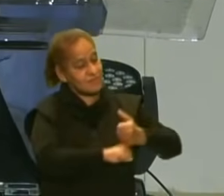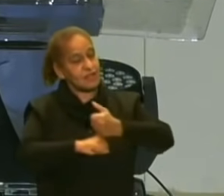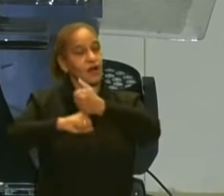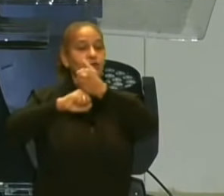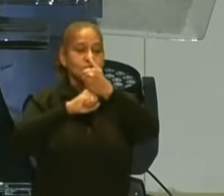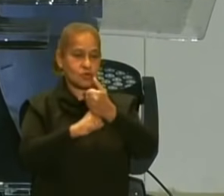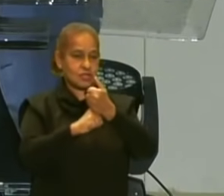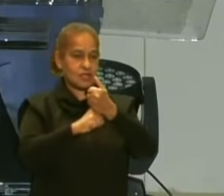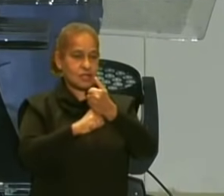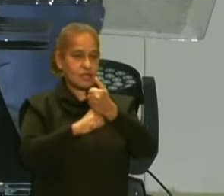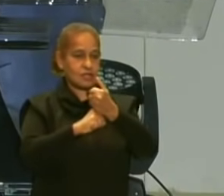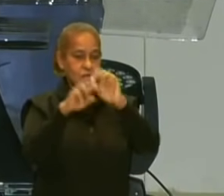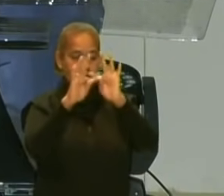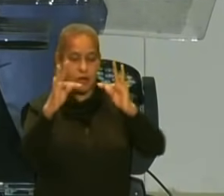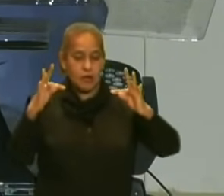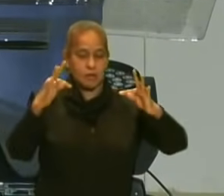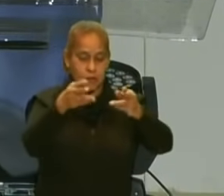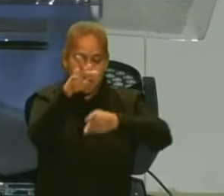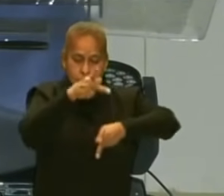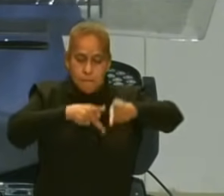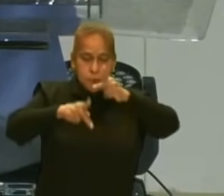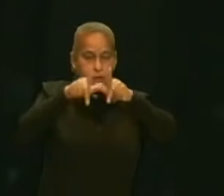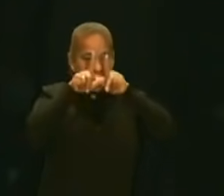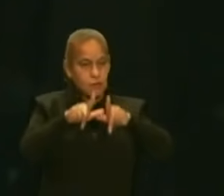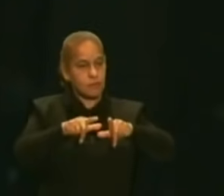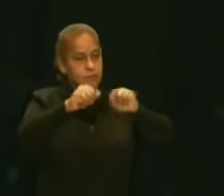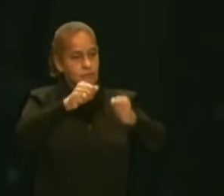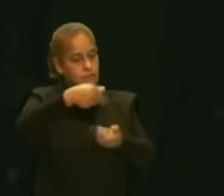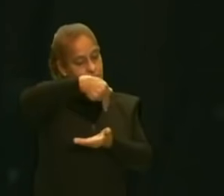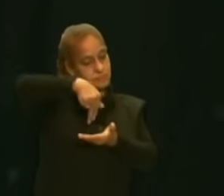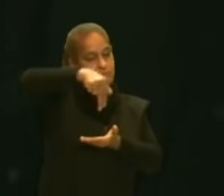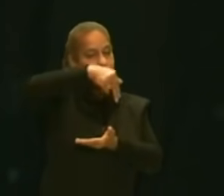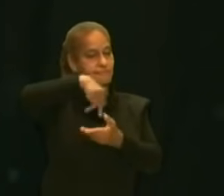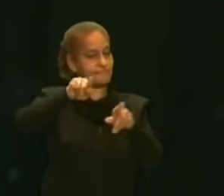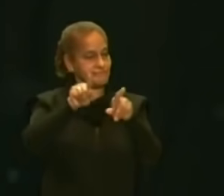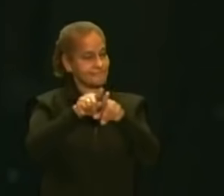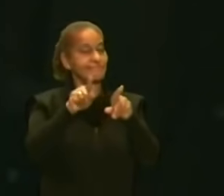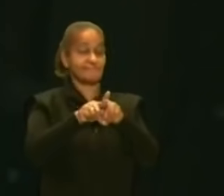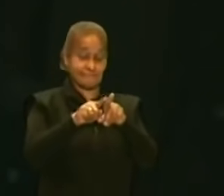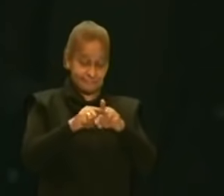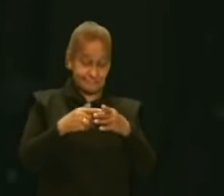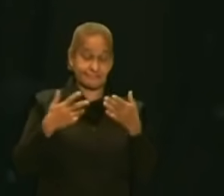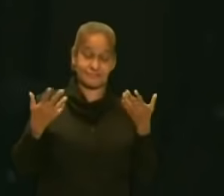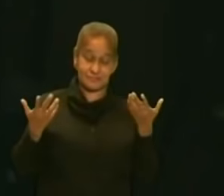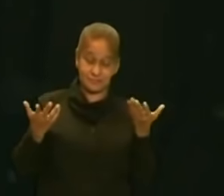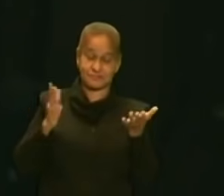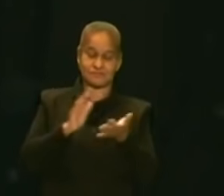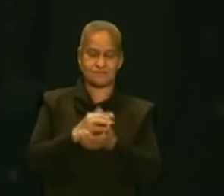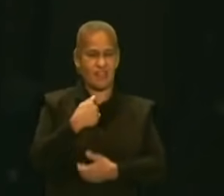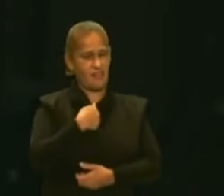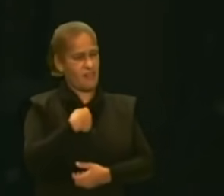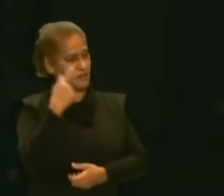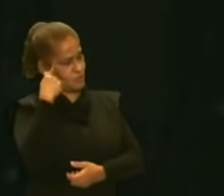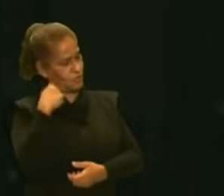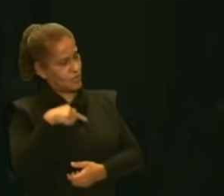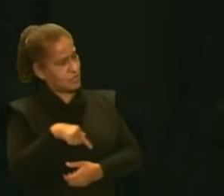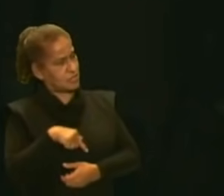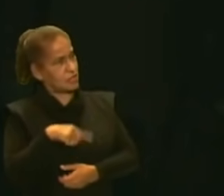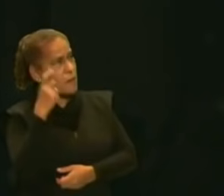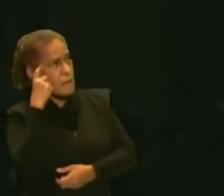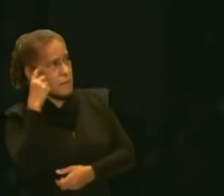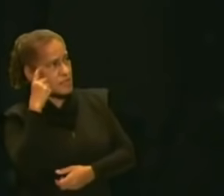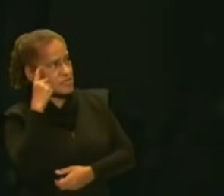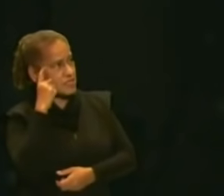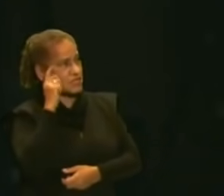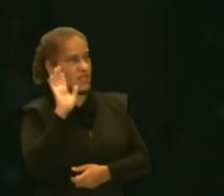sobre toda tribo, povo, língua e nação. Eu não estou aqui preconizando que vai ser